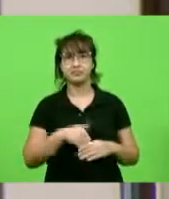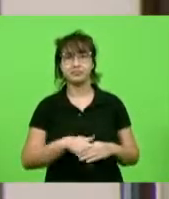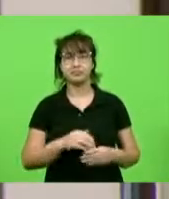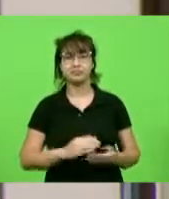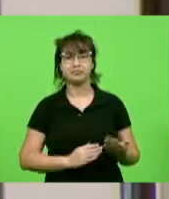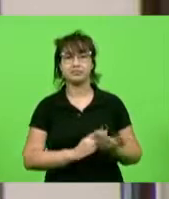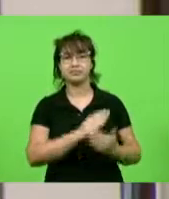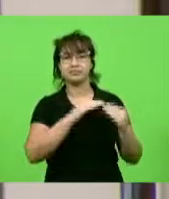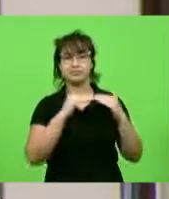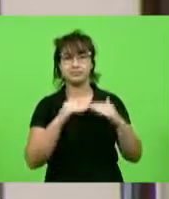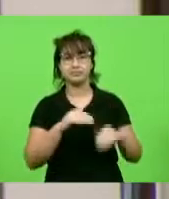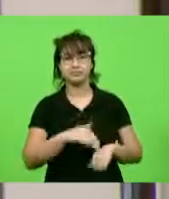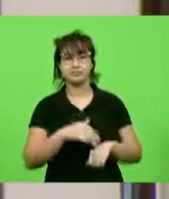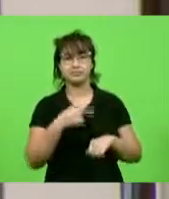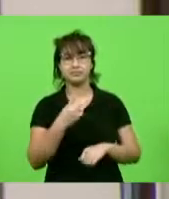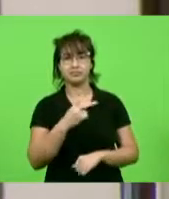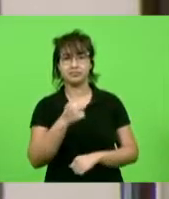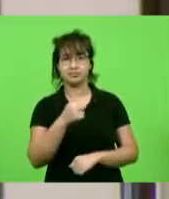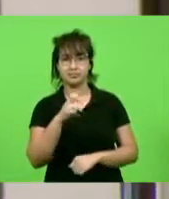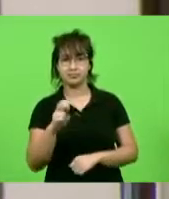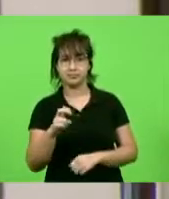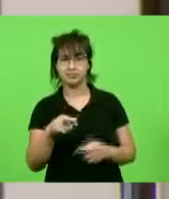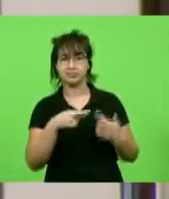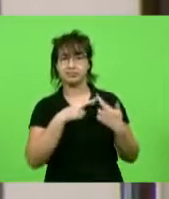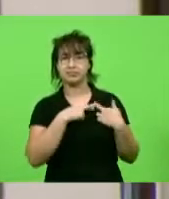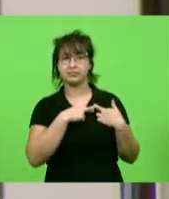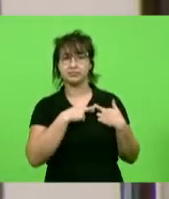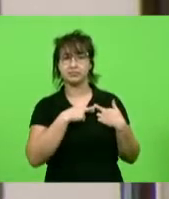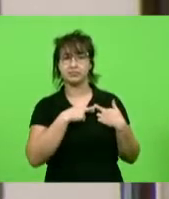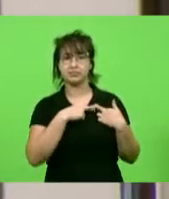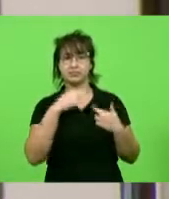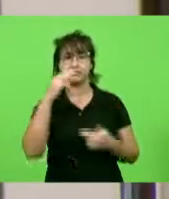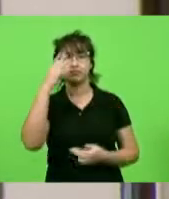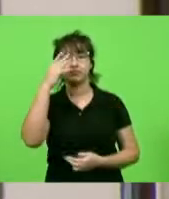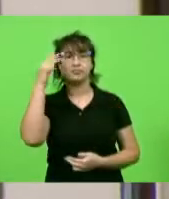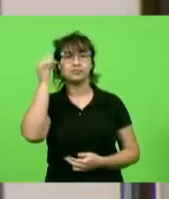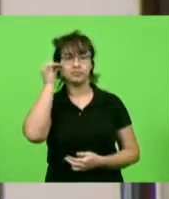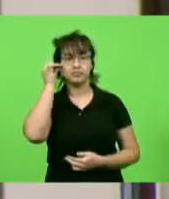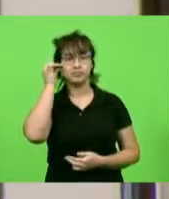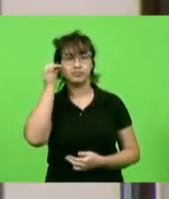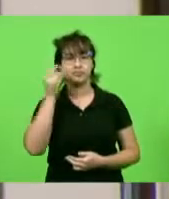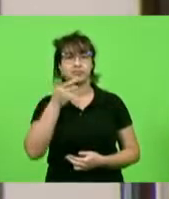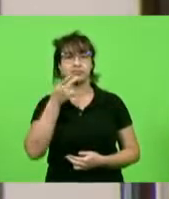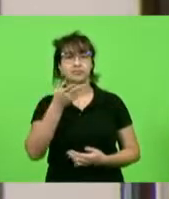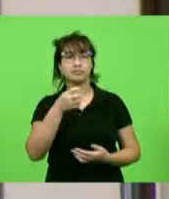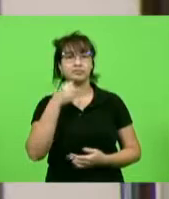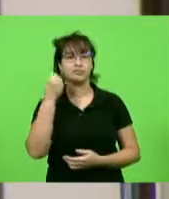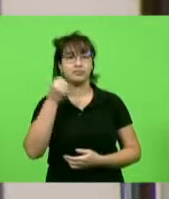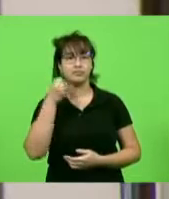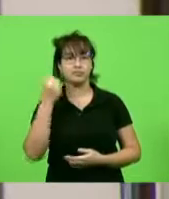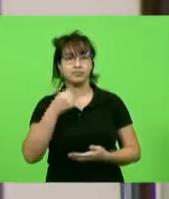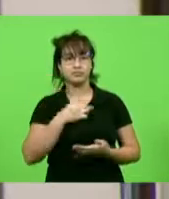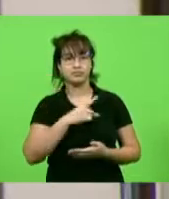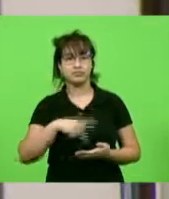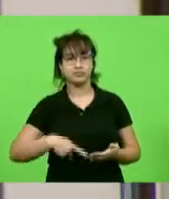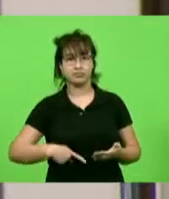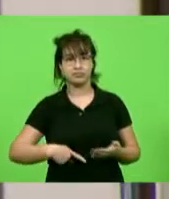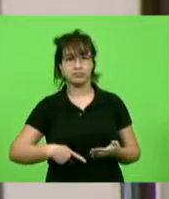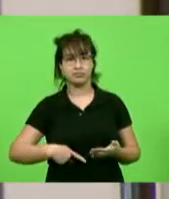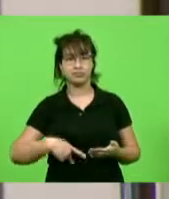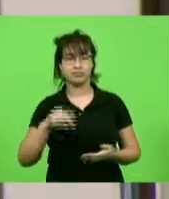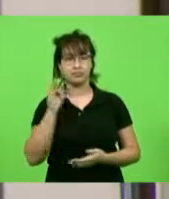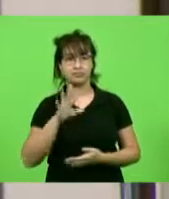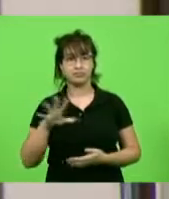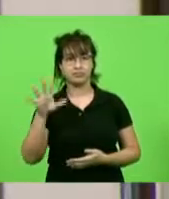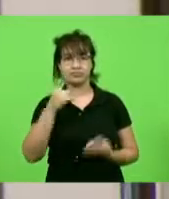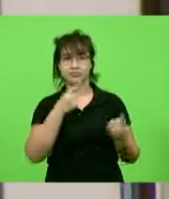Aprovado por unanimidade, moção 215, autor deputada Luciane Carminati, manifestando ao presidente do Senado Federal e demais autoridades, contrariedade